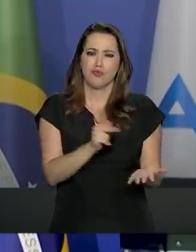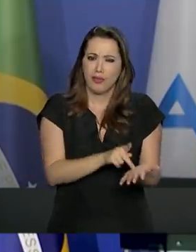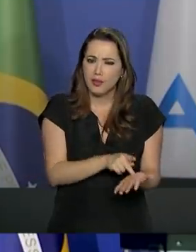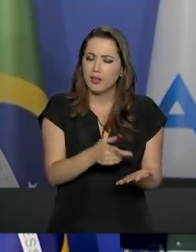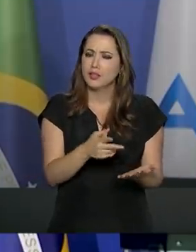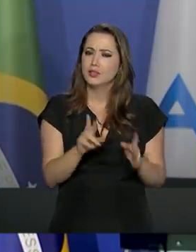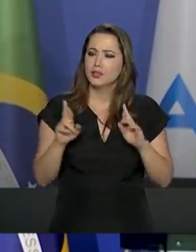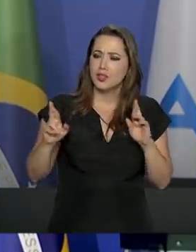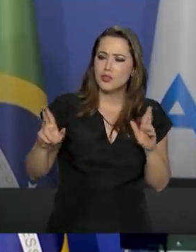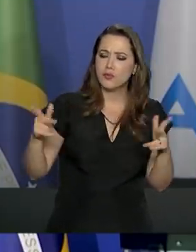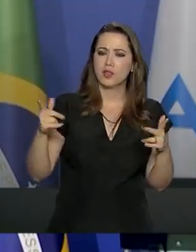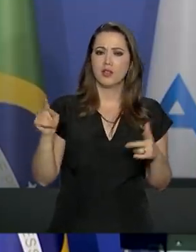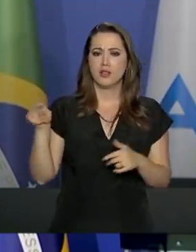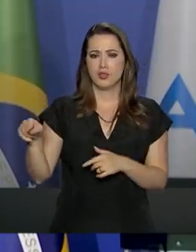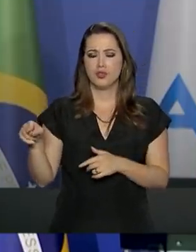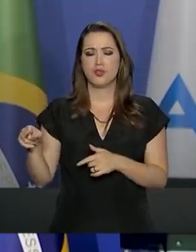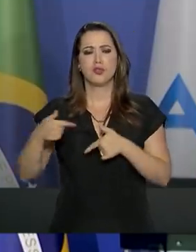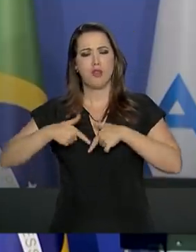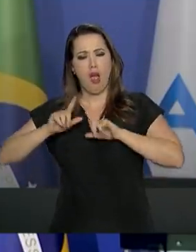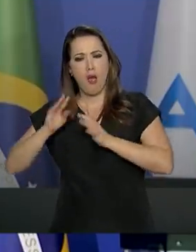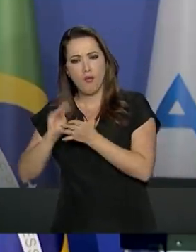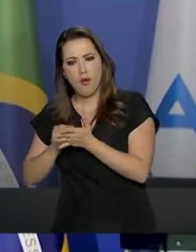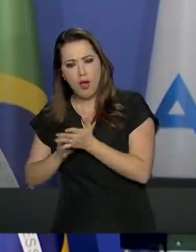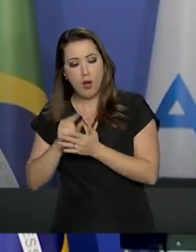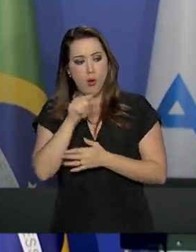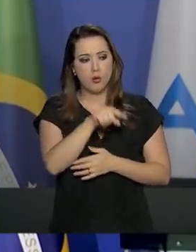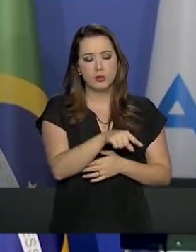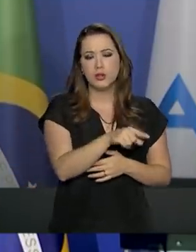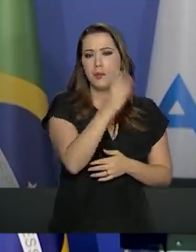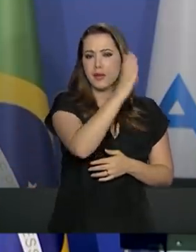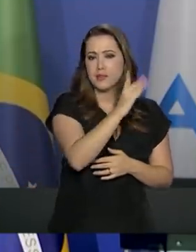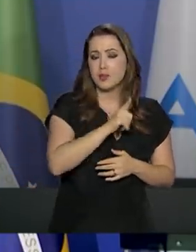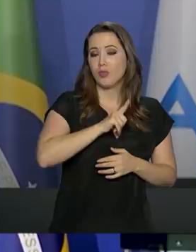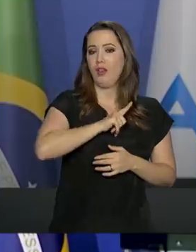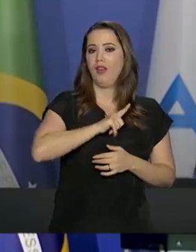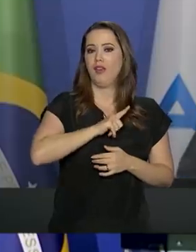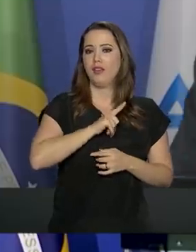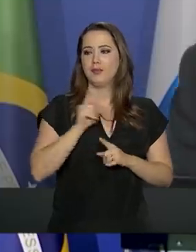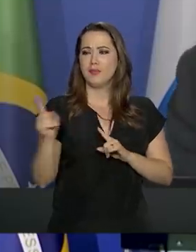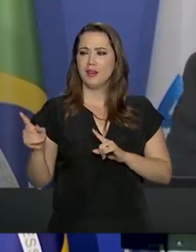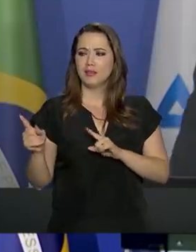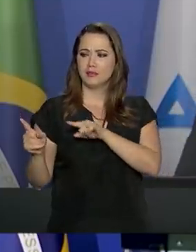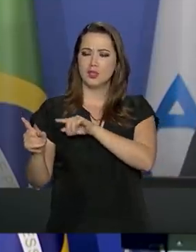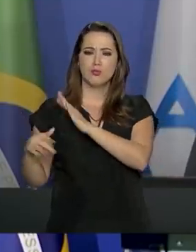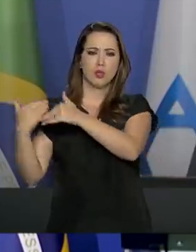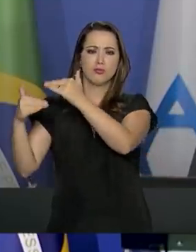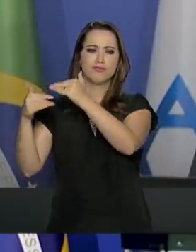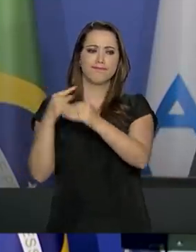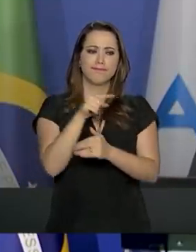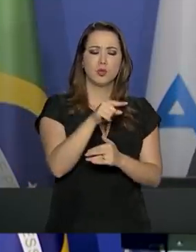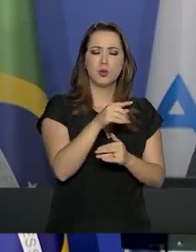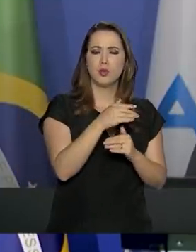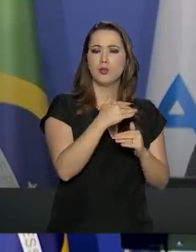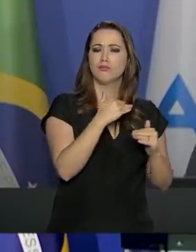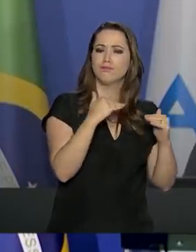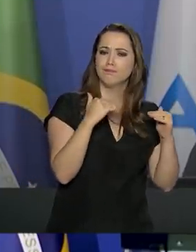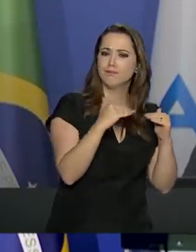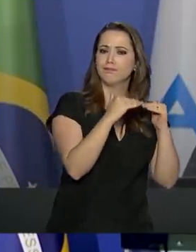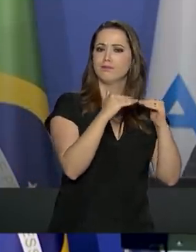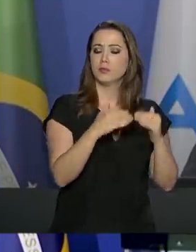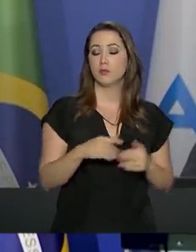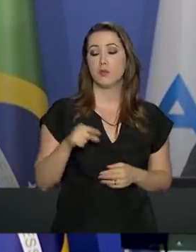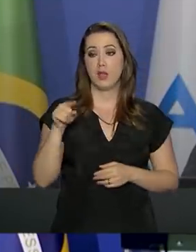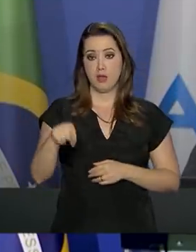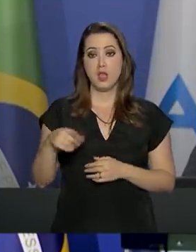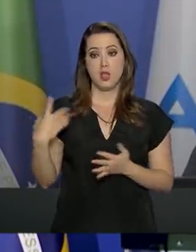nosso casamento no dia de hoje, the wedding we are celebrating today, trará muitos benefícios aos nossos povos.